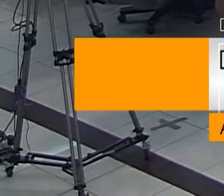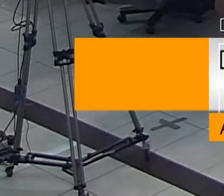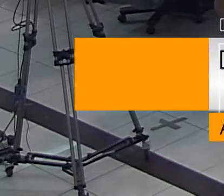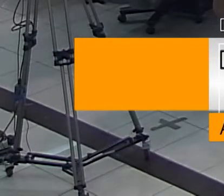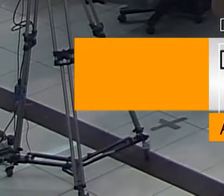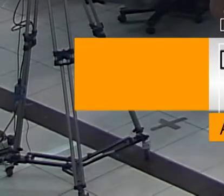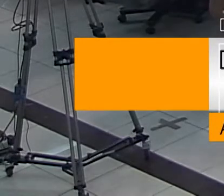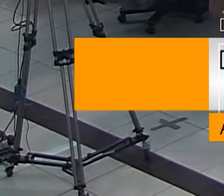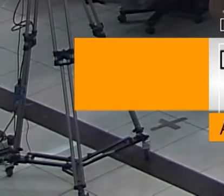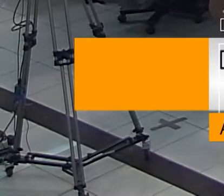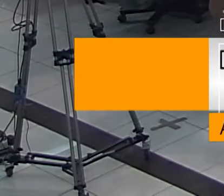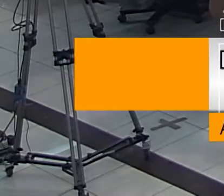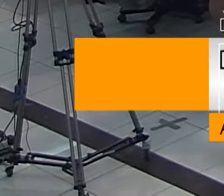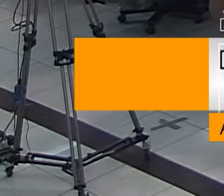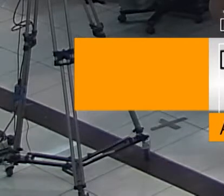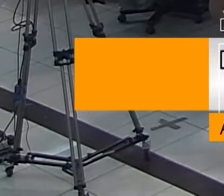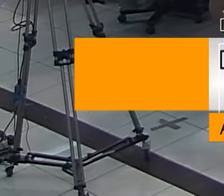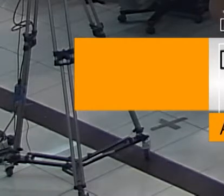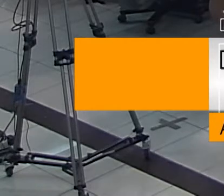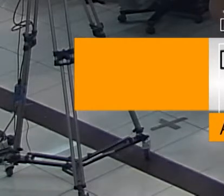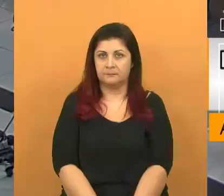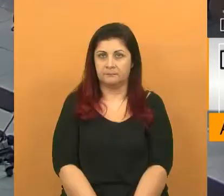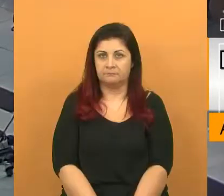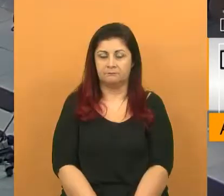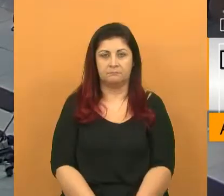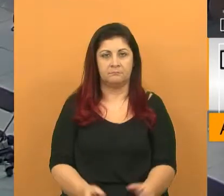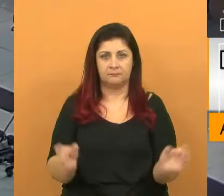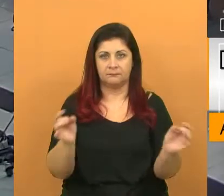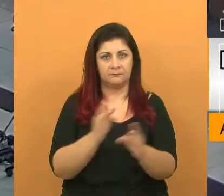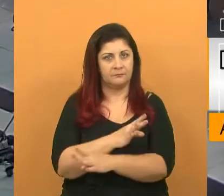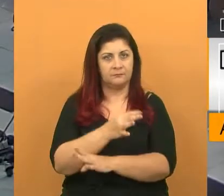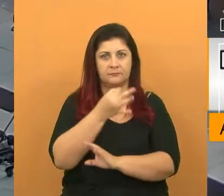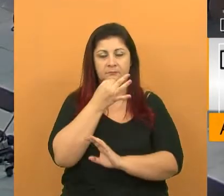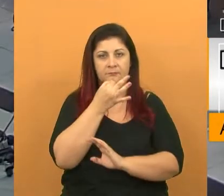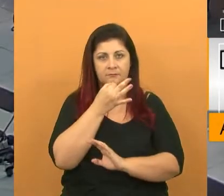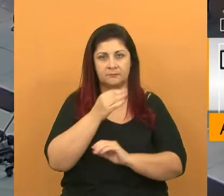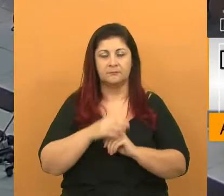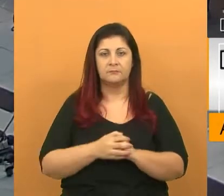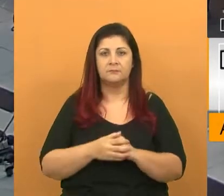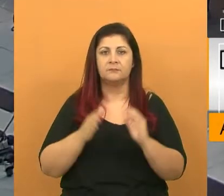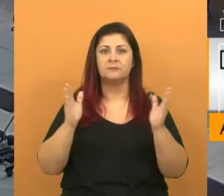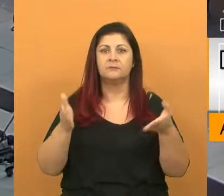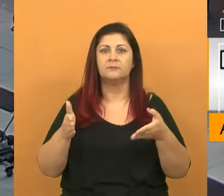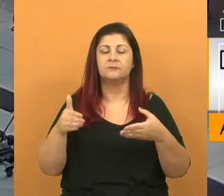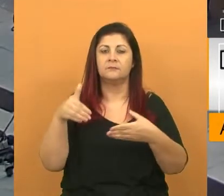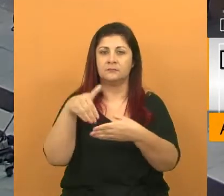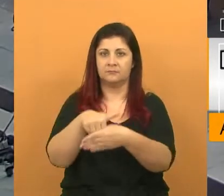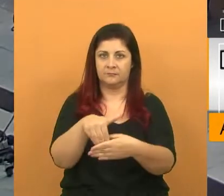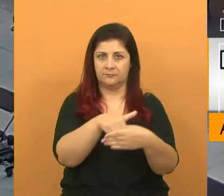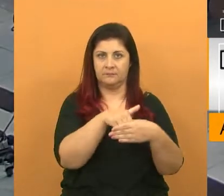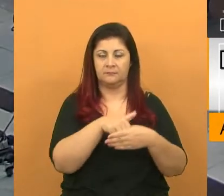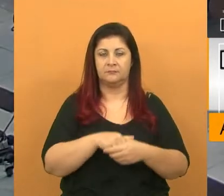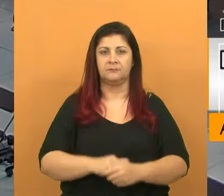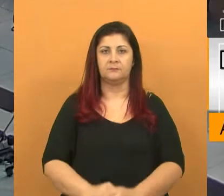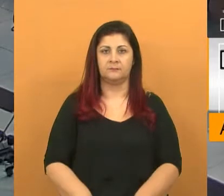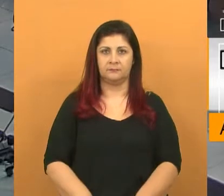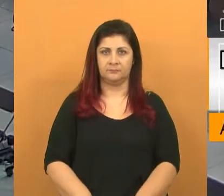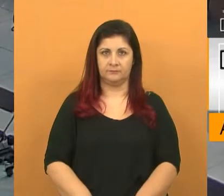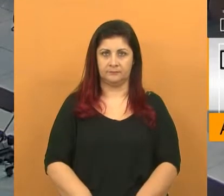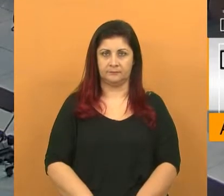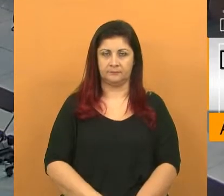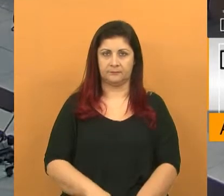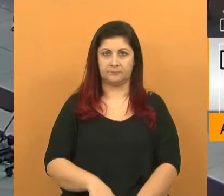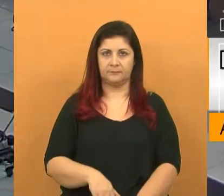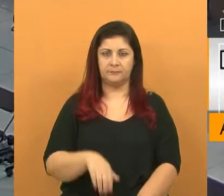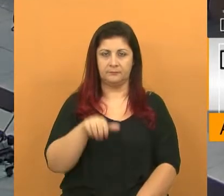e agora não havendo manifestação dos novos padres vão para votação na forma nominal como